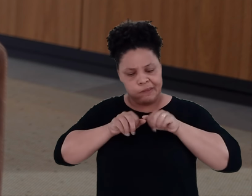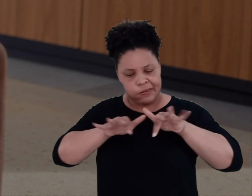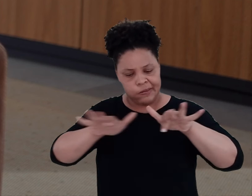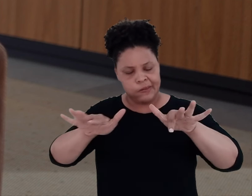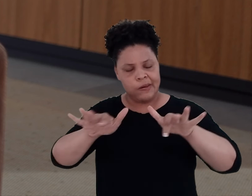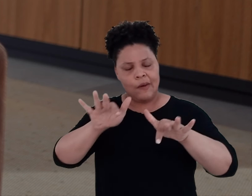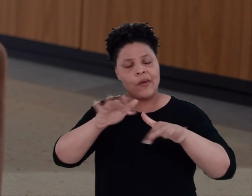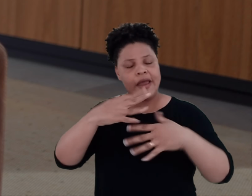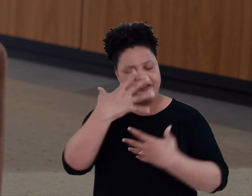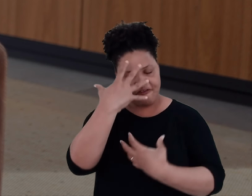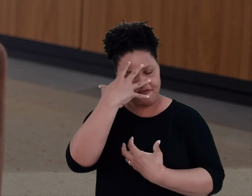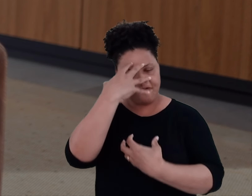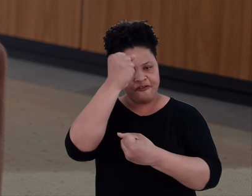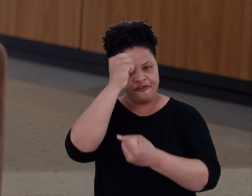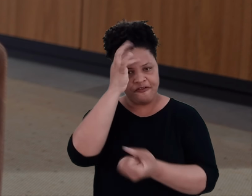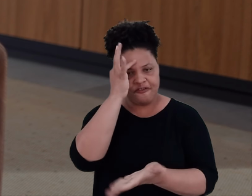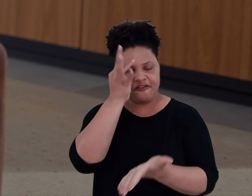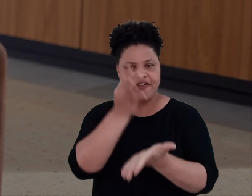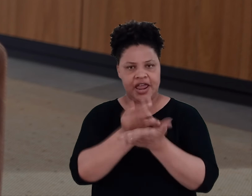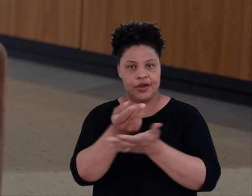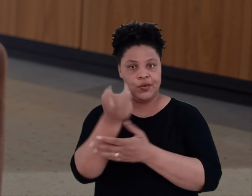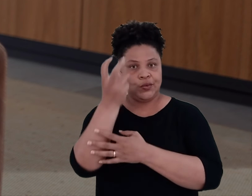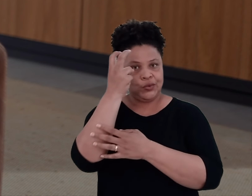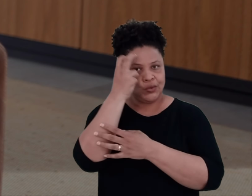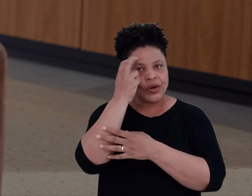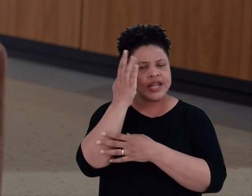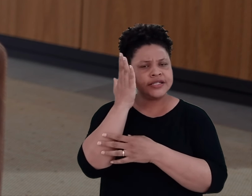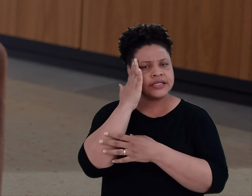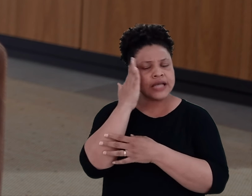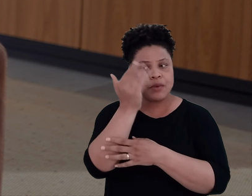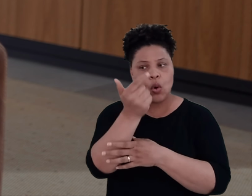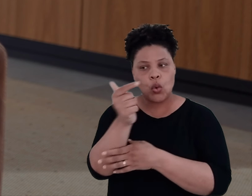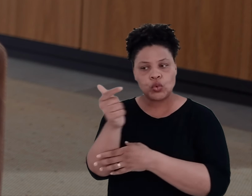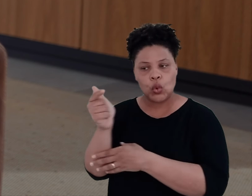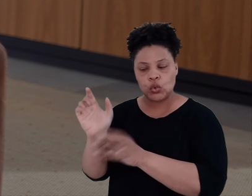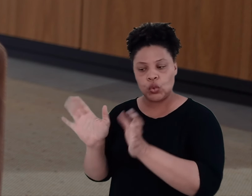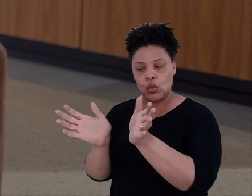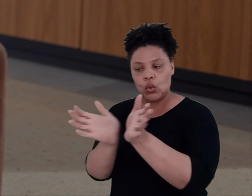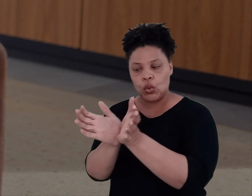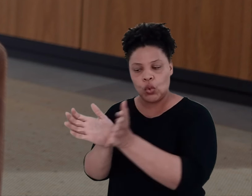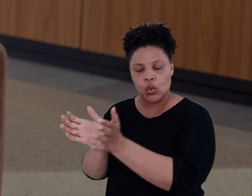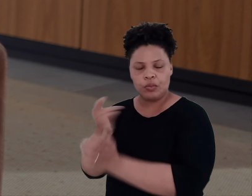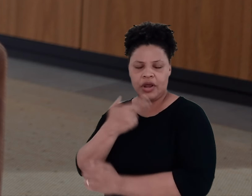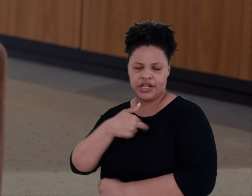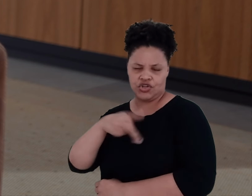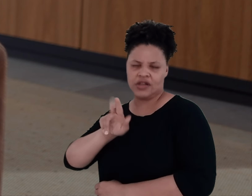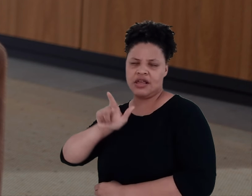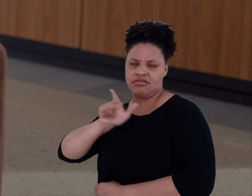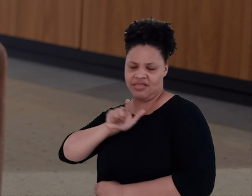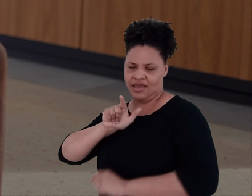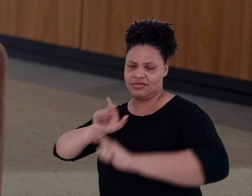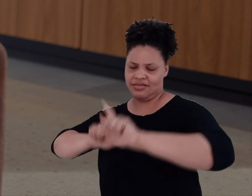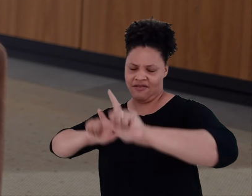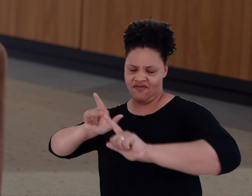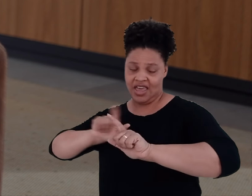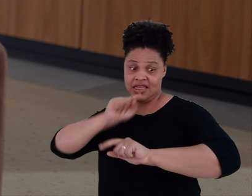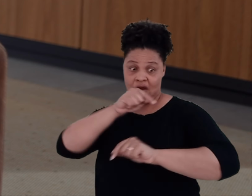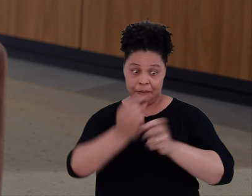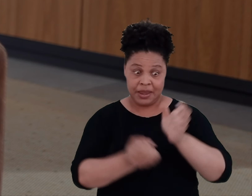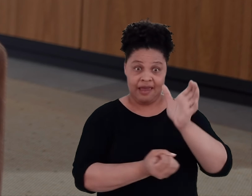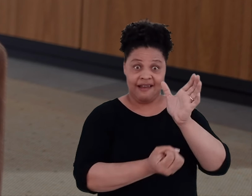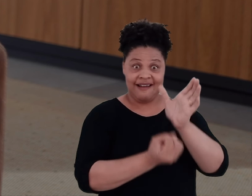sua fé e cultura, coisa que outros grupos religiosos já têm o privilégio de possuir. Além disso, essas publicações